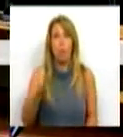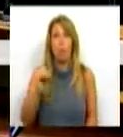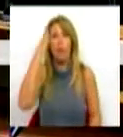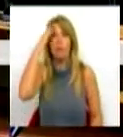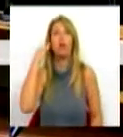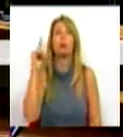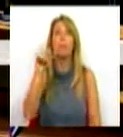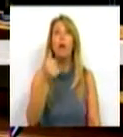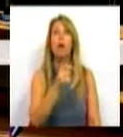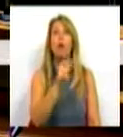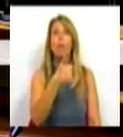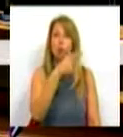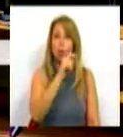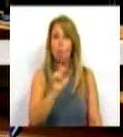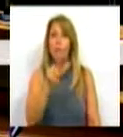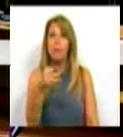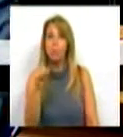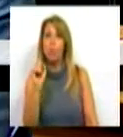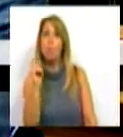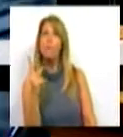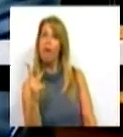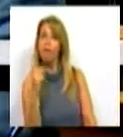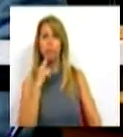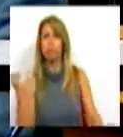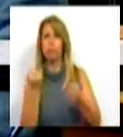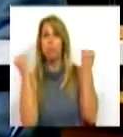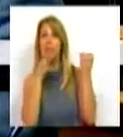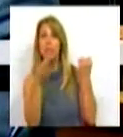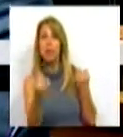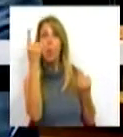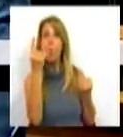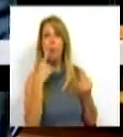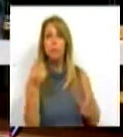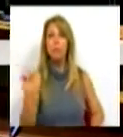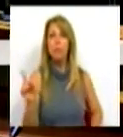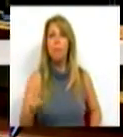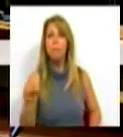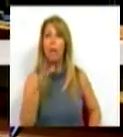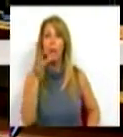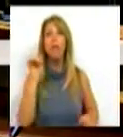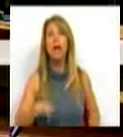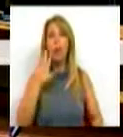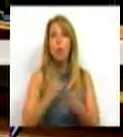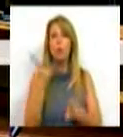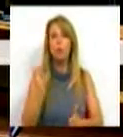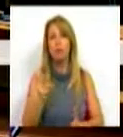Esquerda, PCP e PEV, se recusam a dizer uma coisa que foi demasiadas vezes dita nos últimos anos, que é a ideia